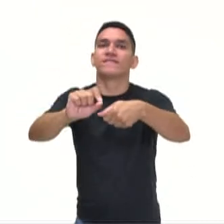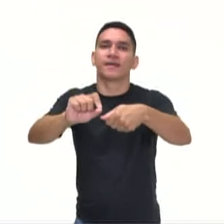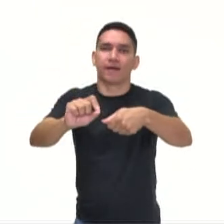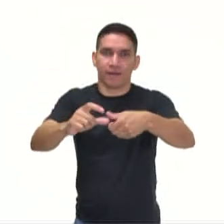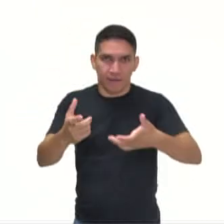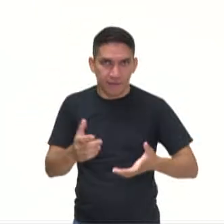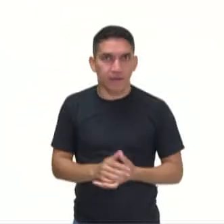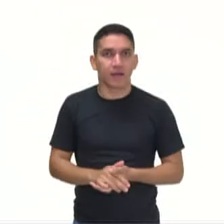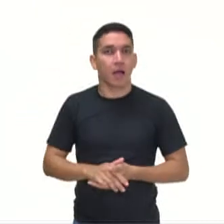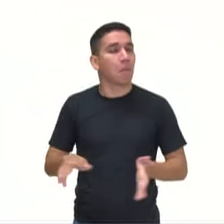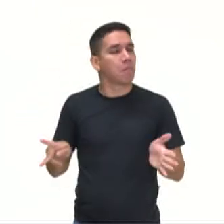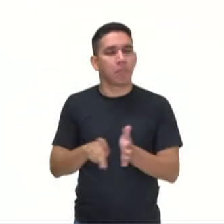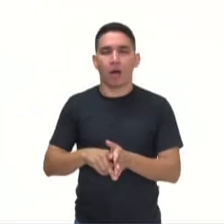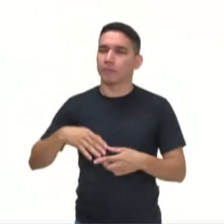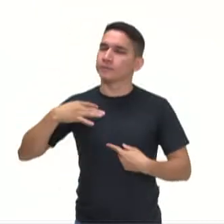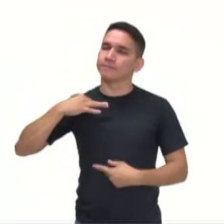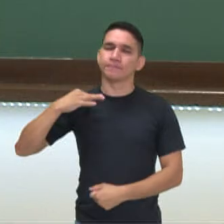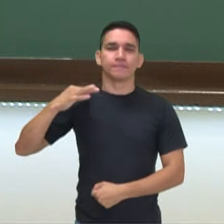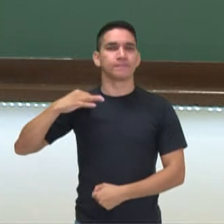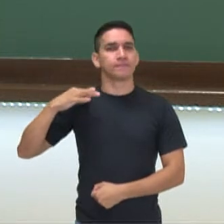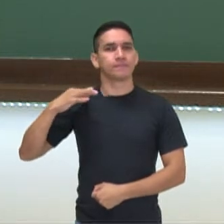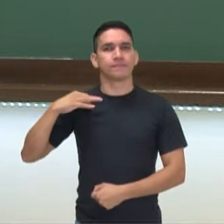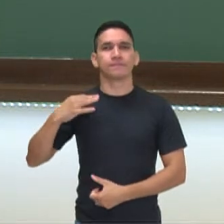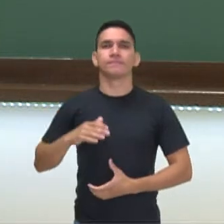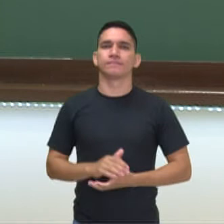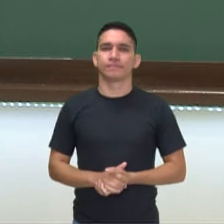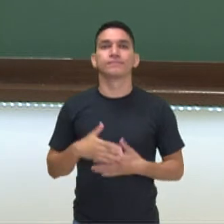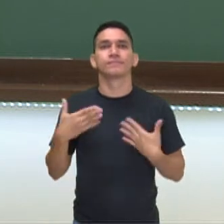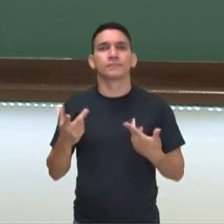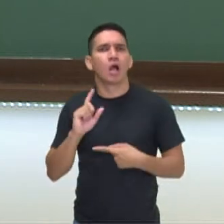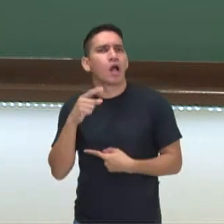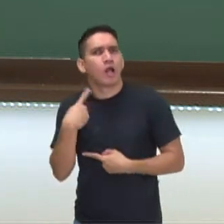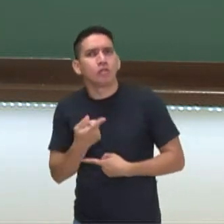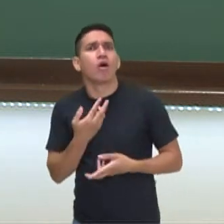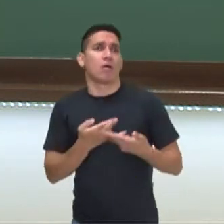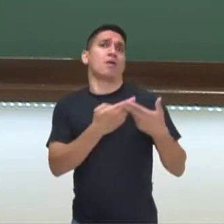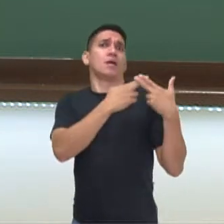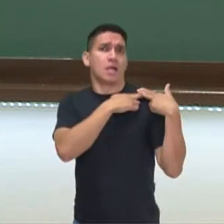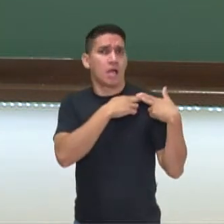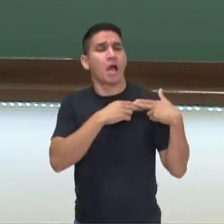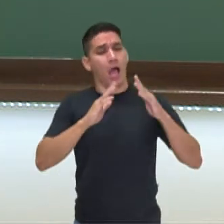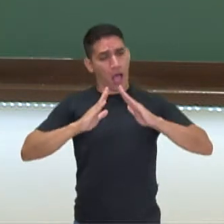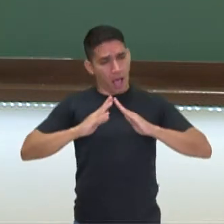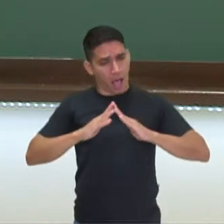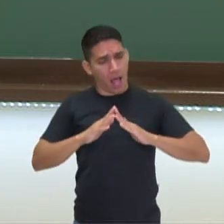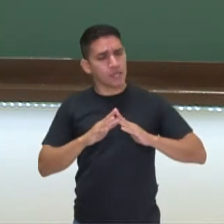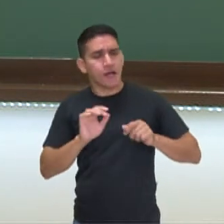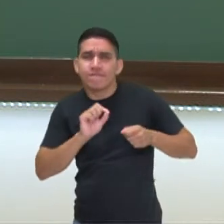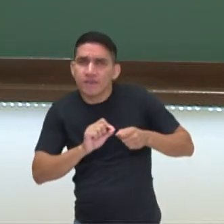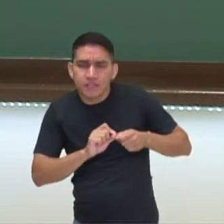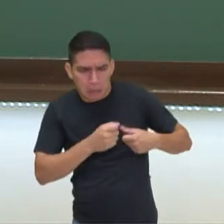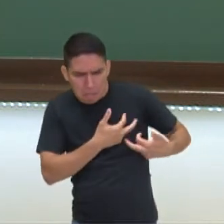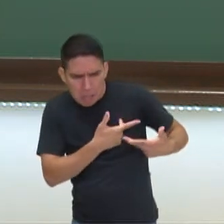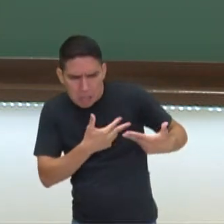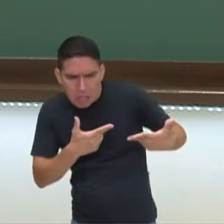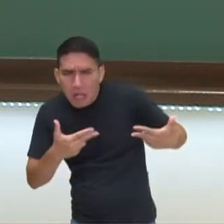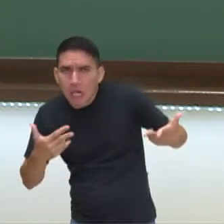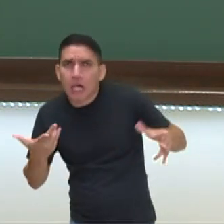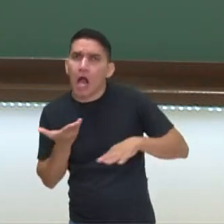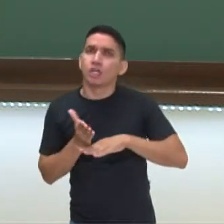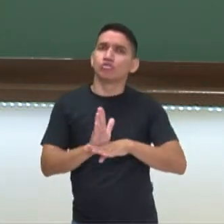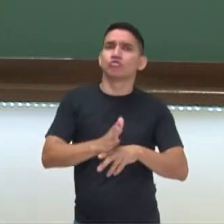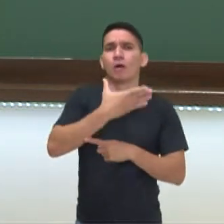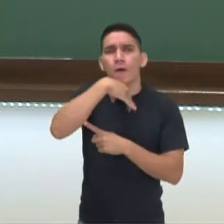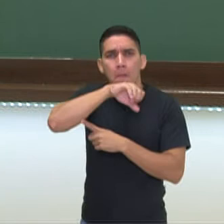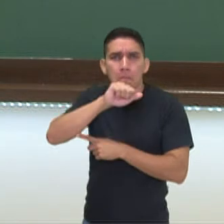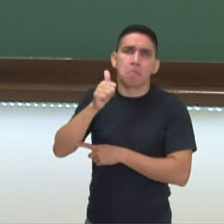pratica voluntariamente. Então nós somos responsáveis por tarefas na nossa casa, por exemplo, né? Quando os nossos pais